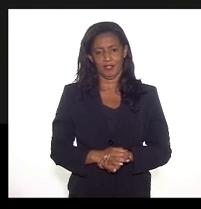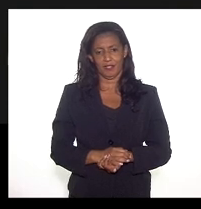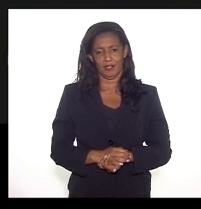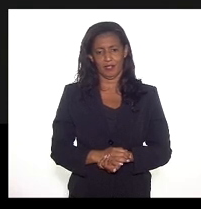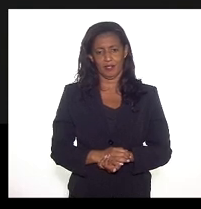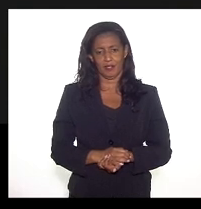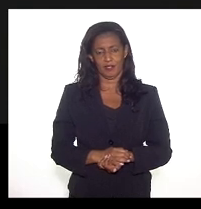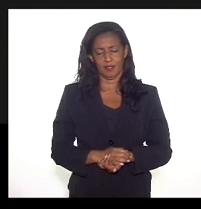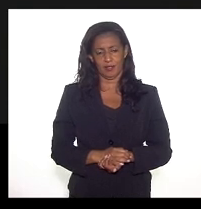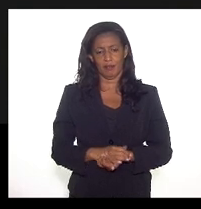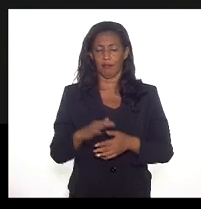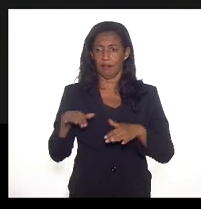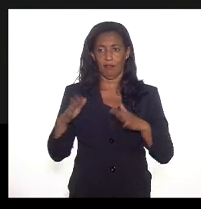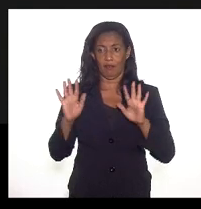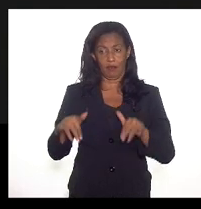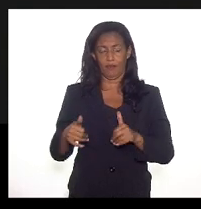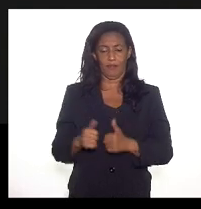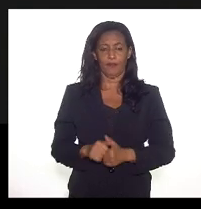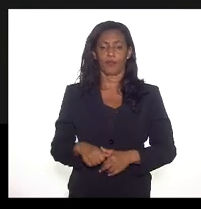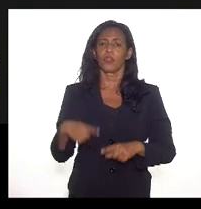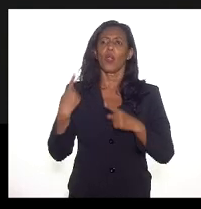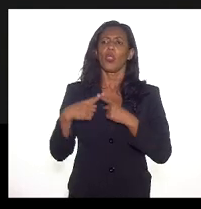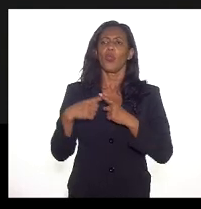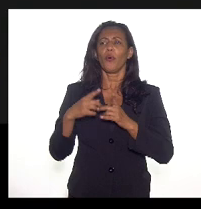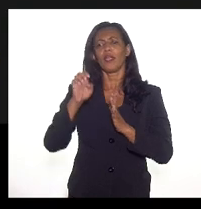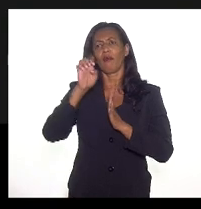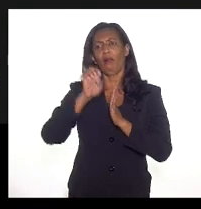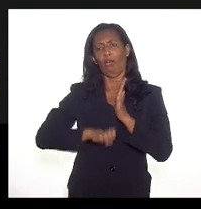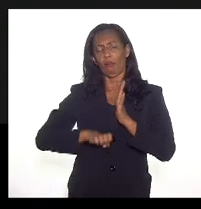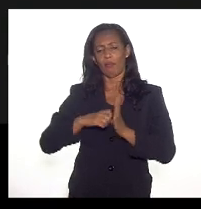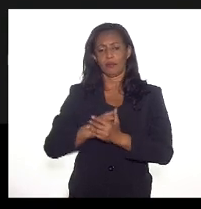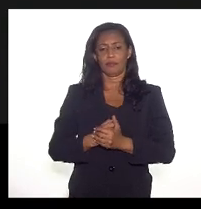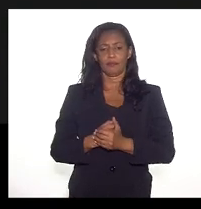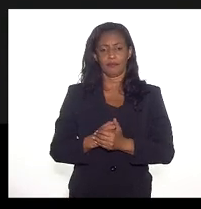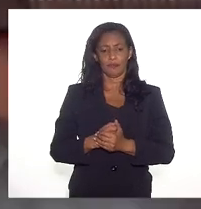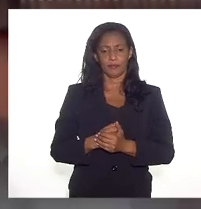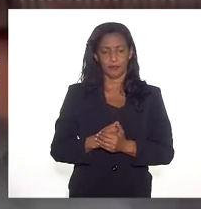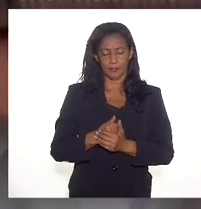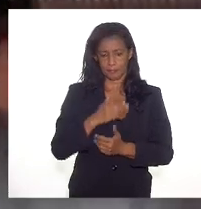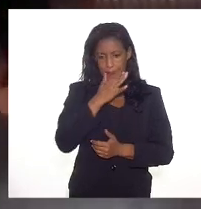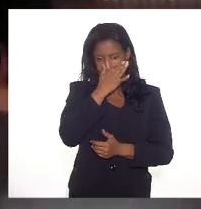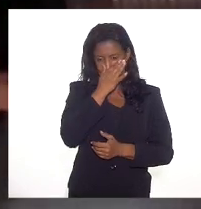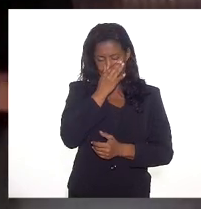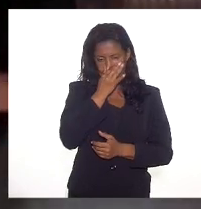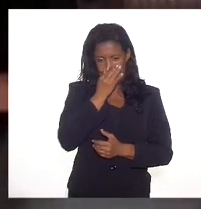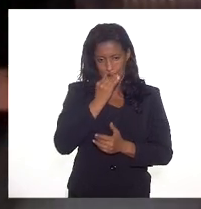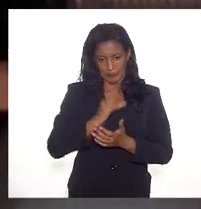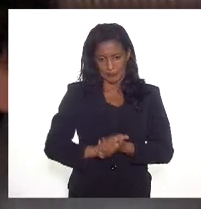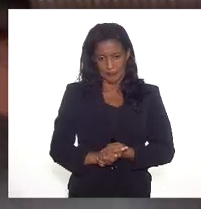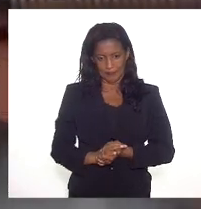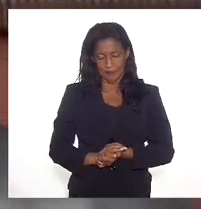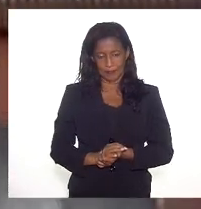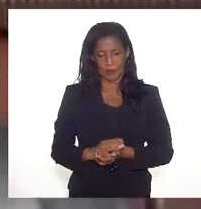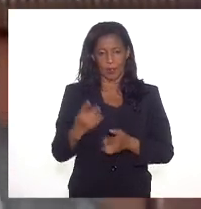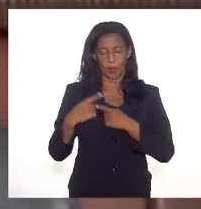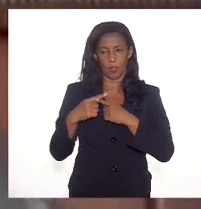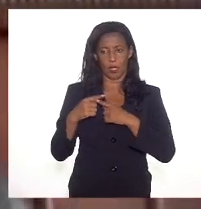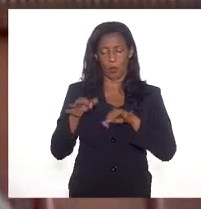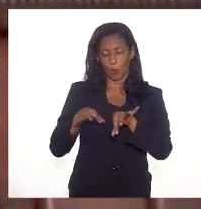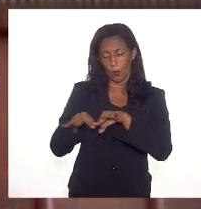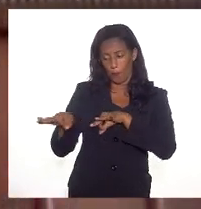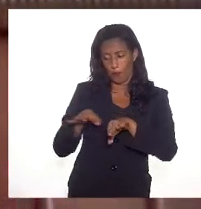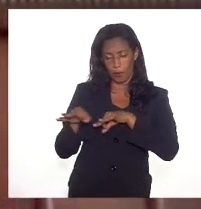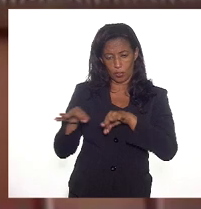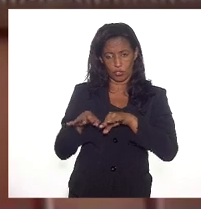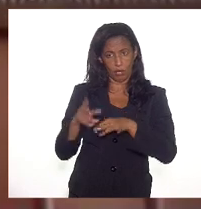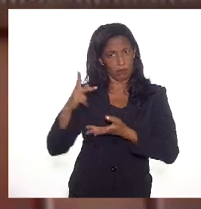Deputado Luiz Paulo, enfim, do porquê das emendas, porque o projeto, ele não é nem em relação ao mérito, mas ele